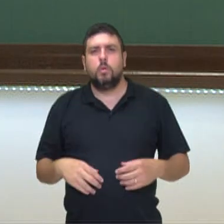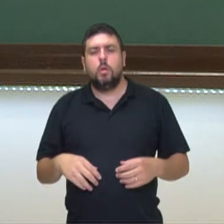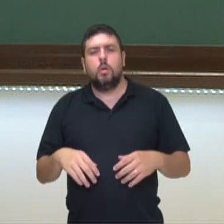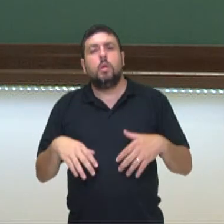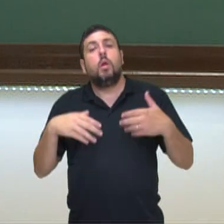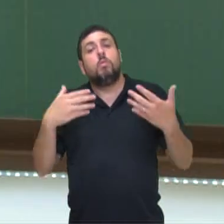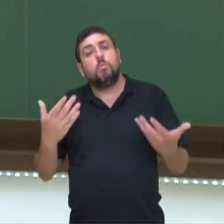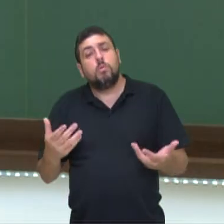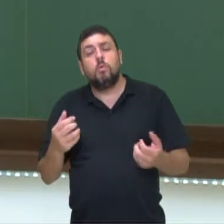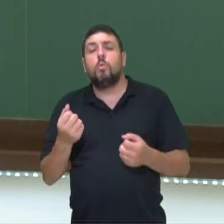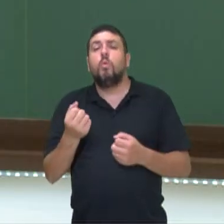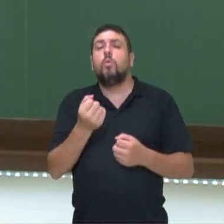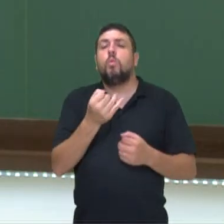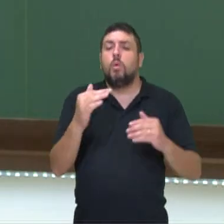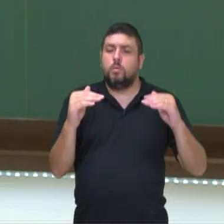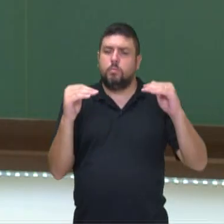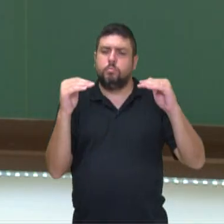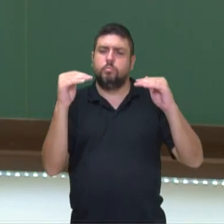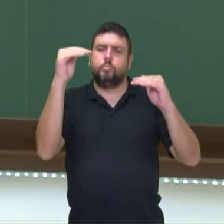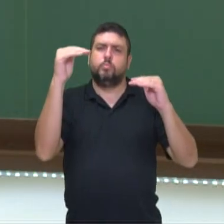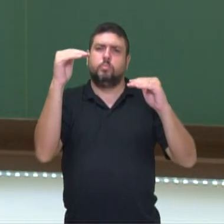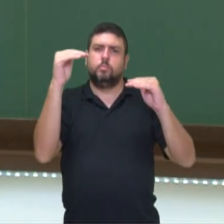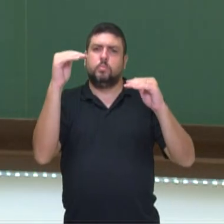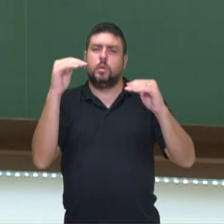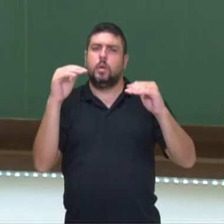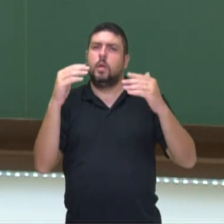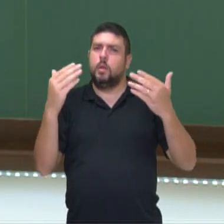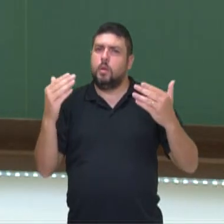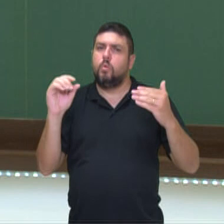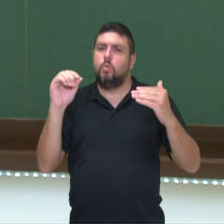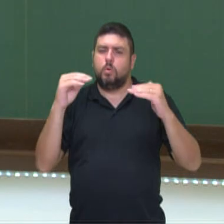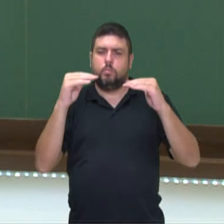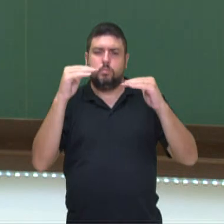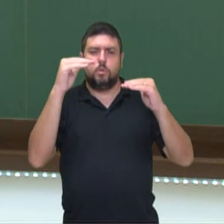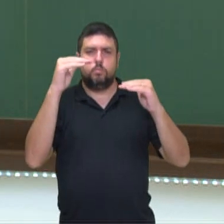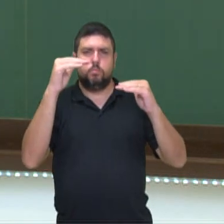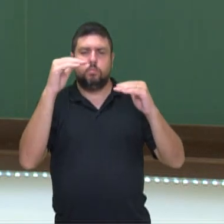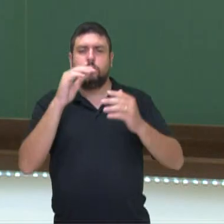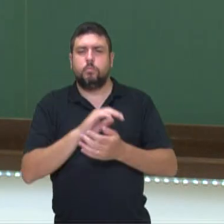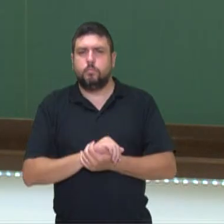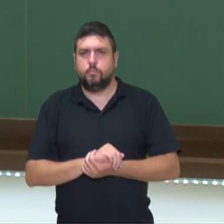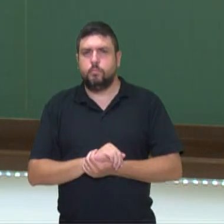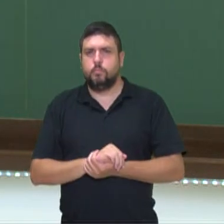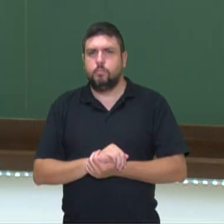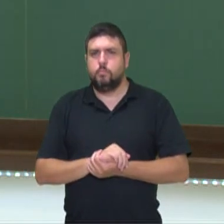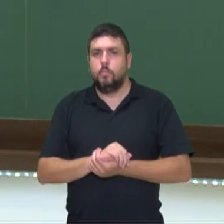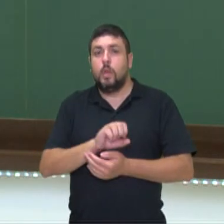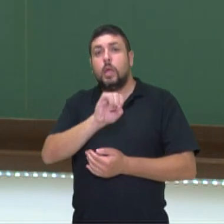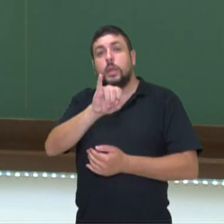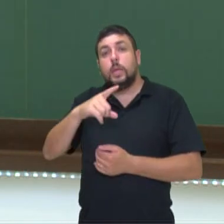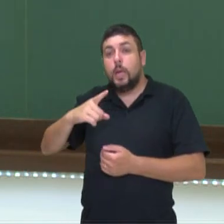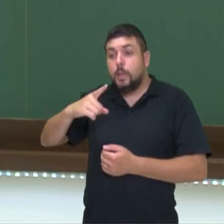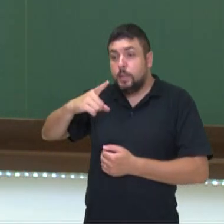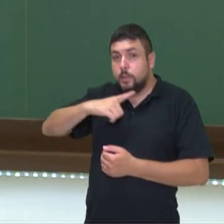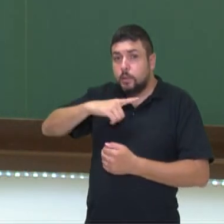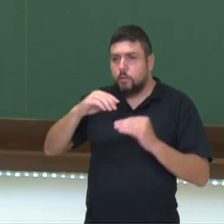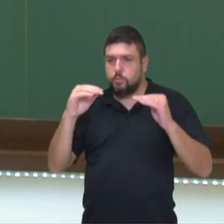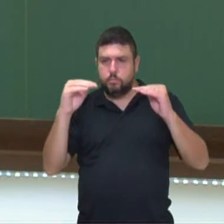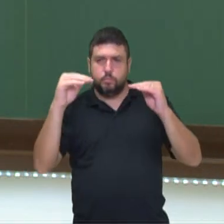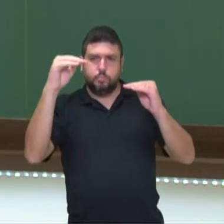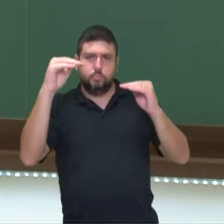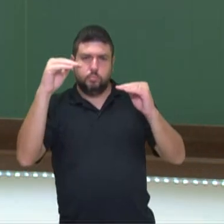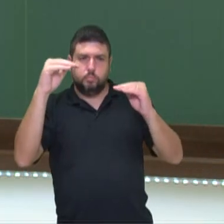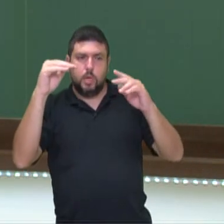calcular quantos a mais tiveram? A gente vai pensar o quê? Na diferença. Vamos pensar na diferença? Diferença continha de